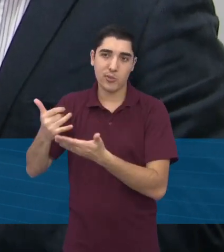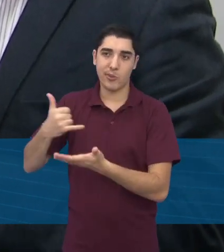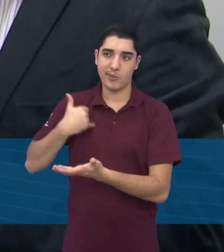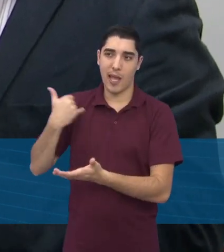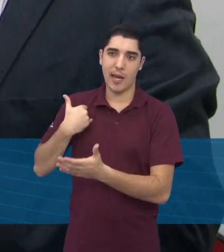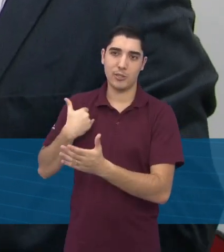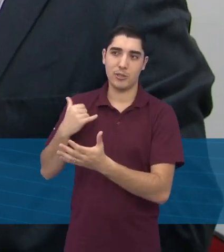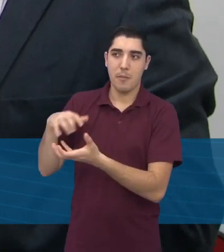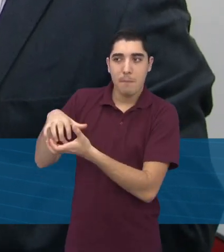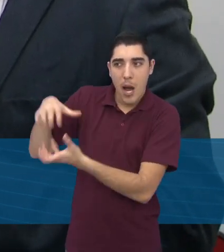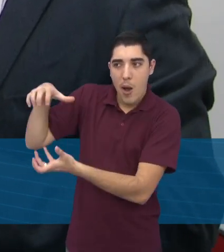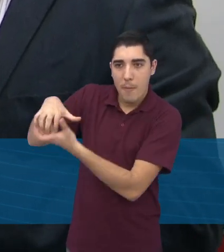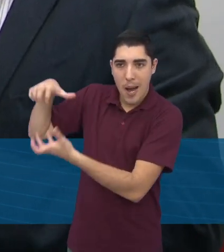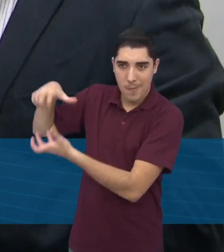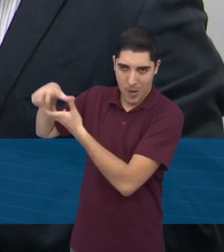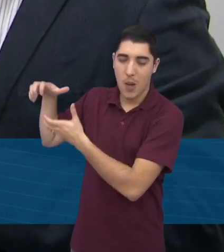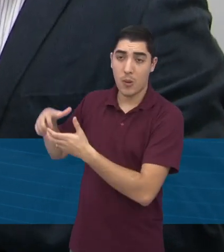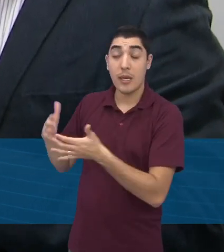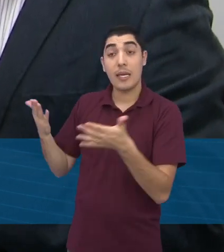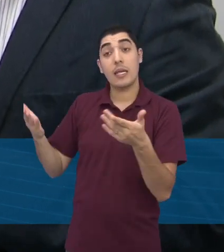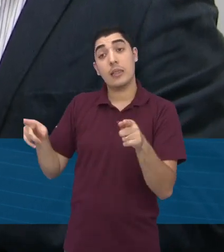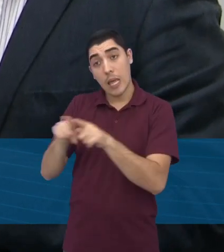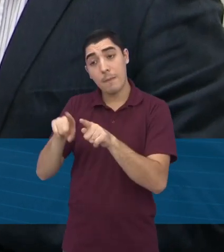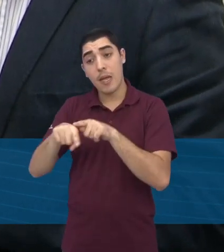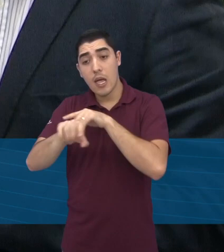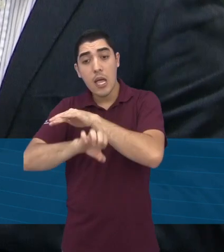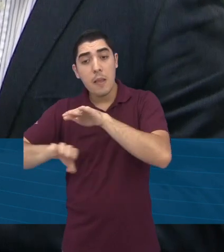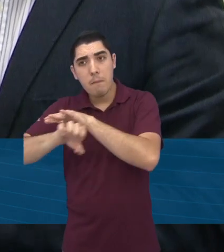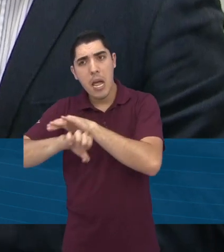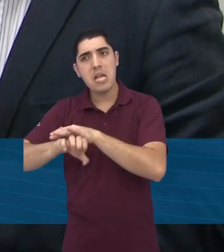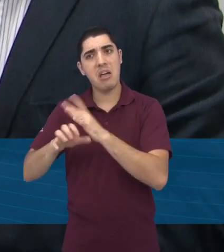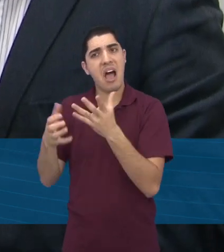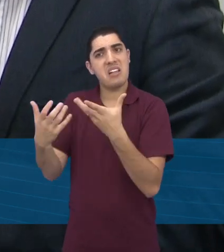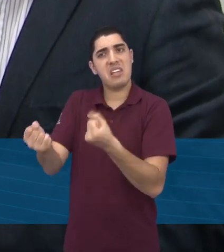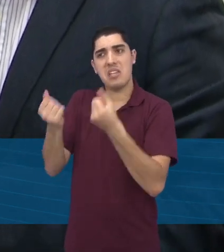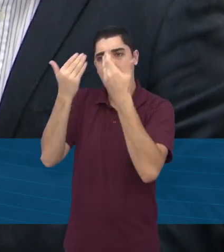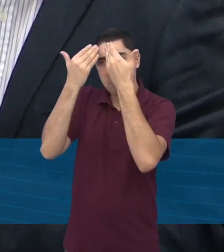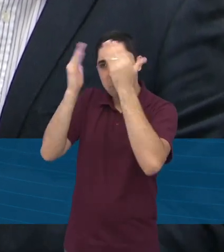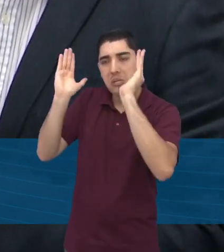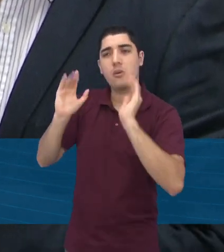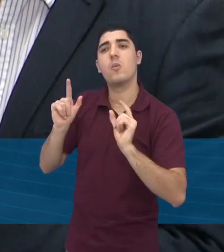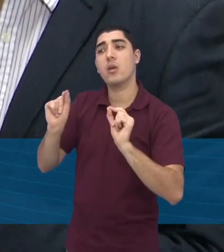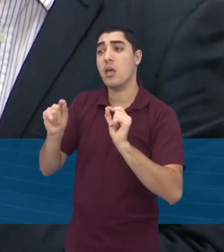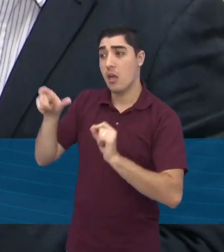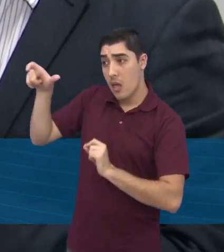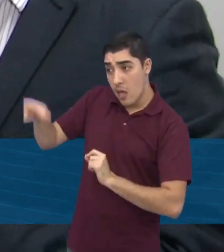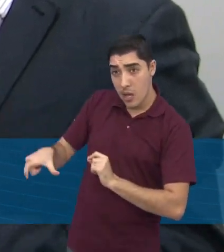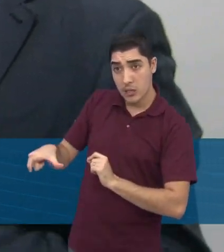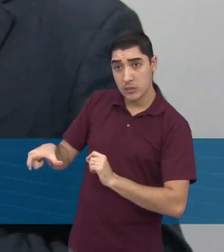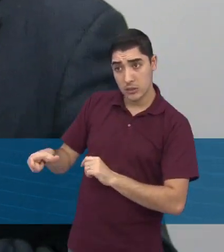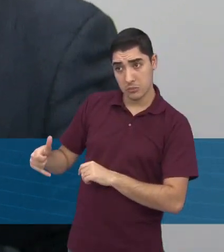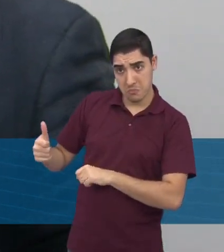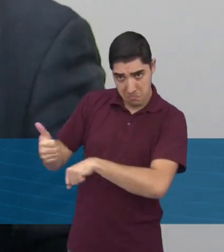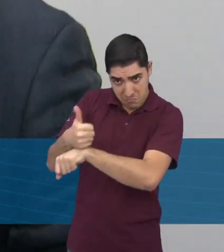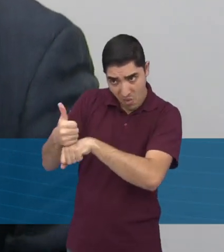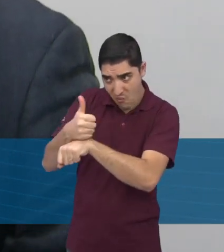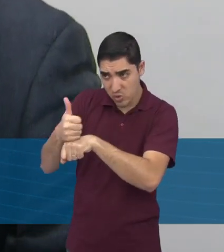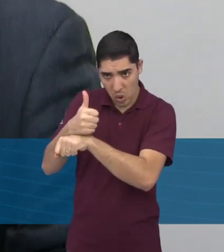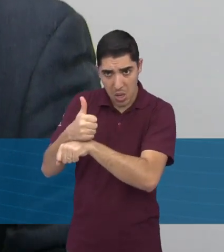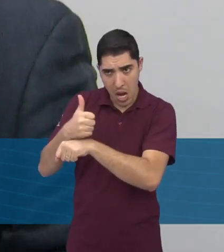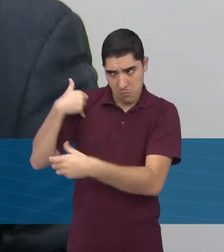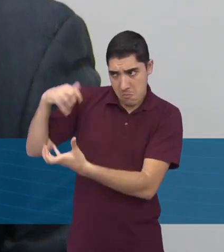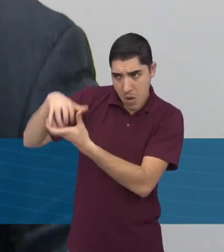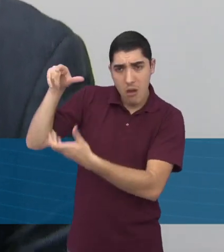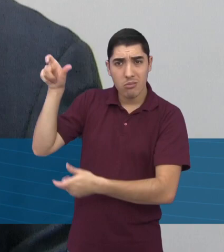a sua idade aí, e também as empresas estão mais abertas a entender que este profissional traz, né, uma